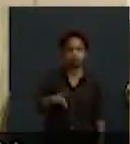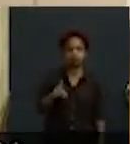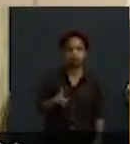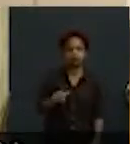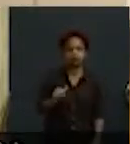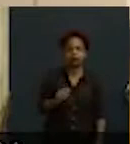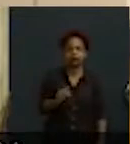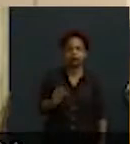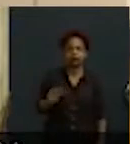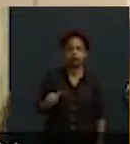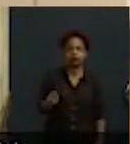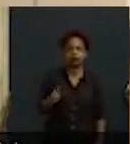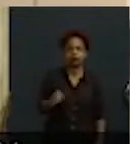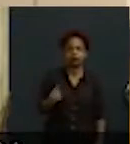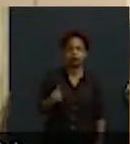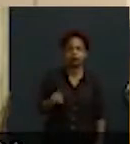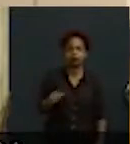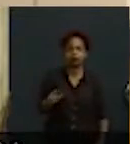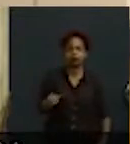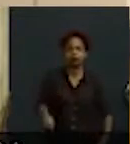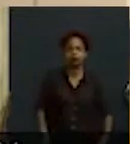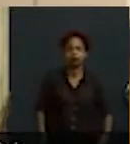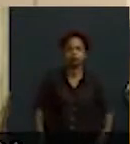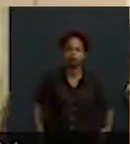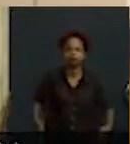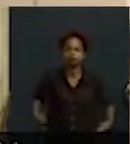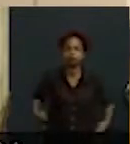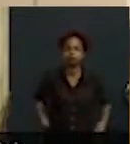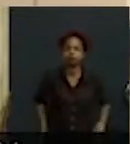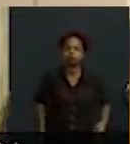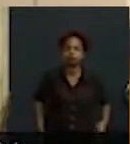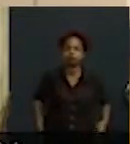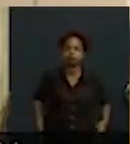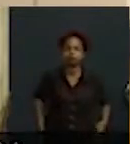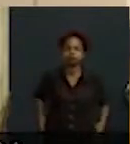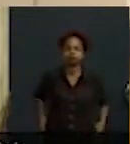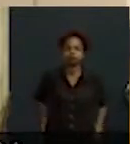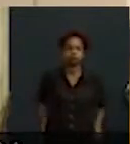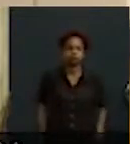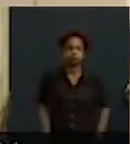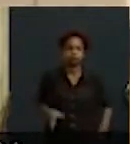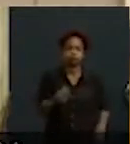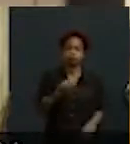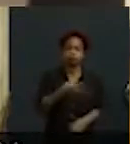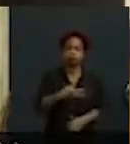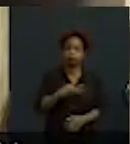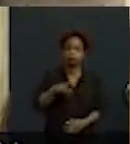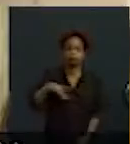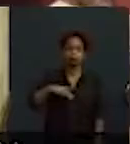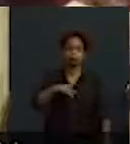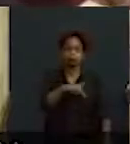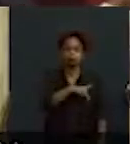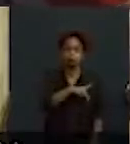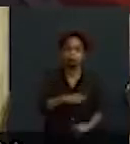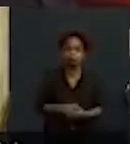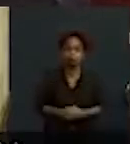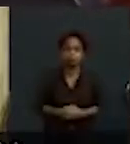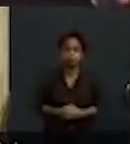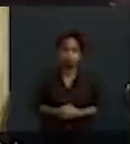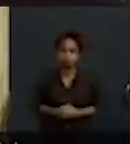Regina Ferreira Lobo Andrade Maciel, para receber o colar do mérito do Ministério Público.